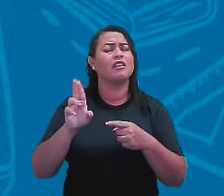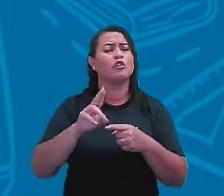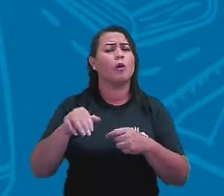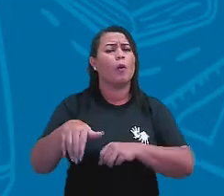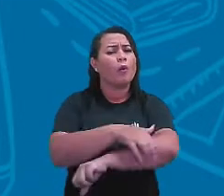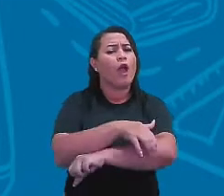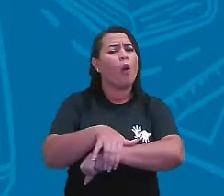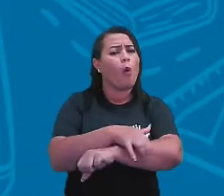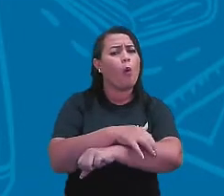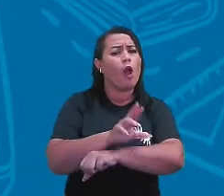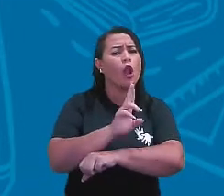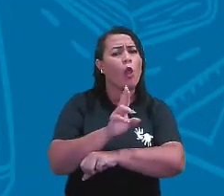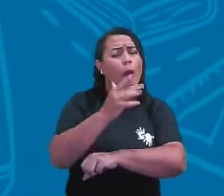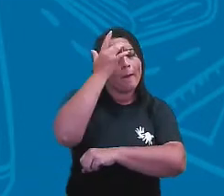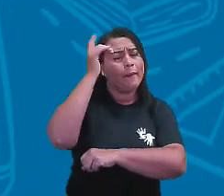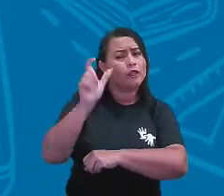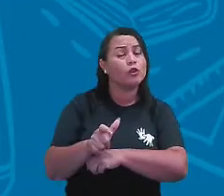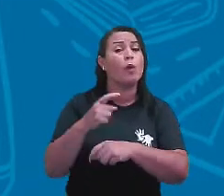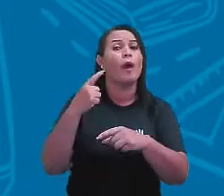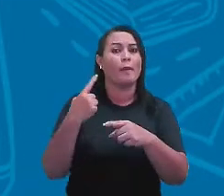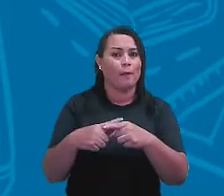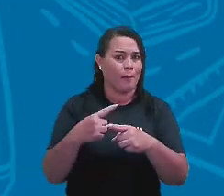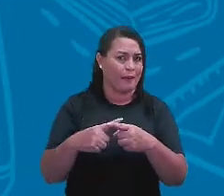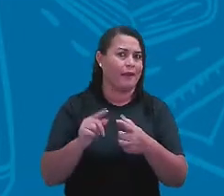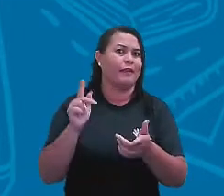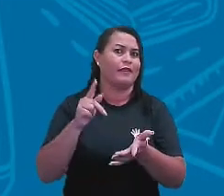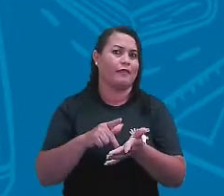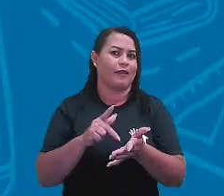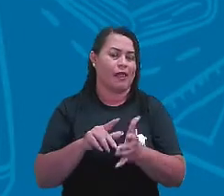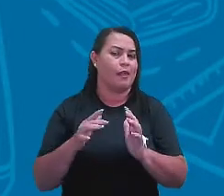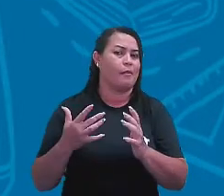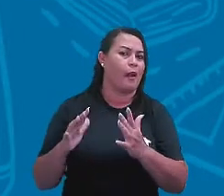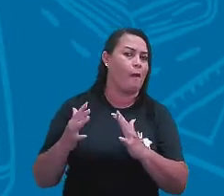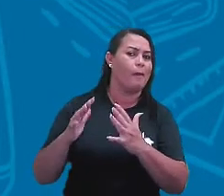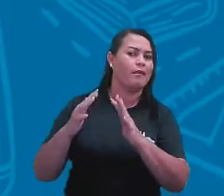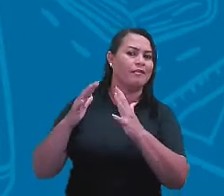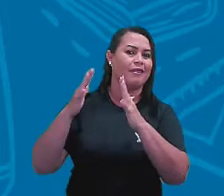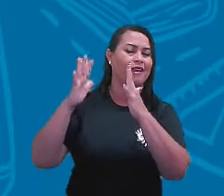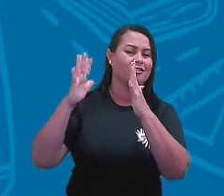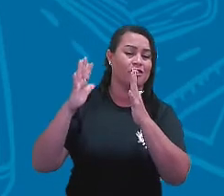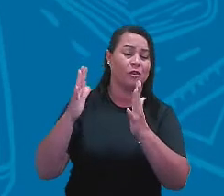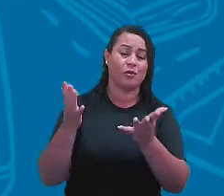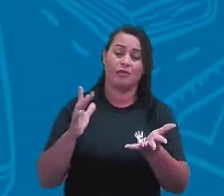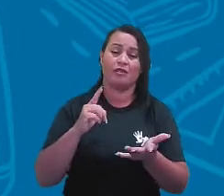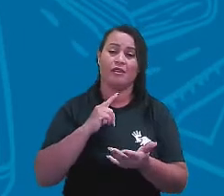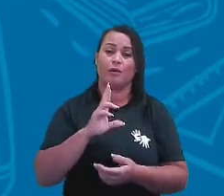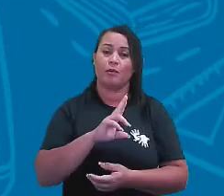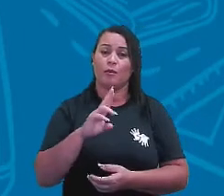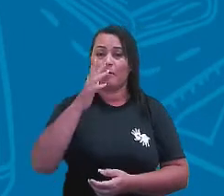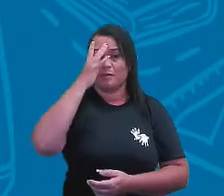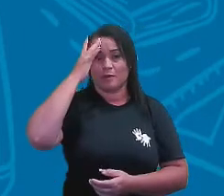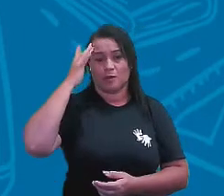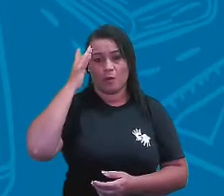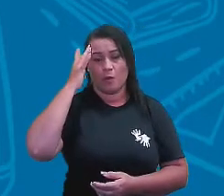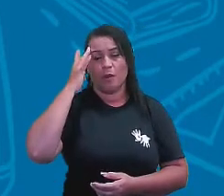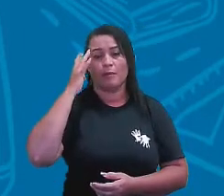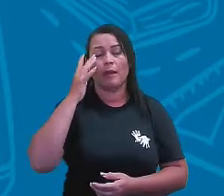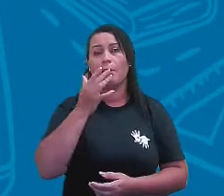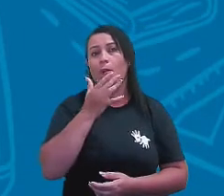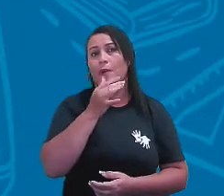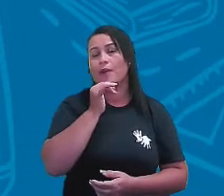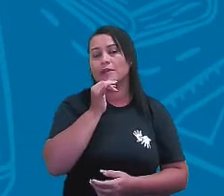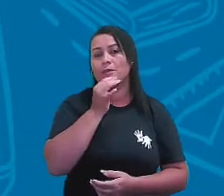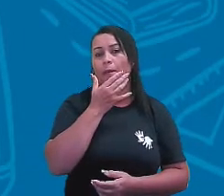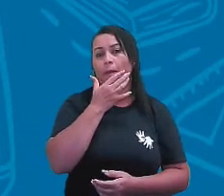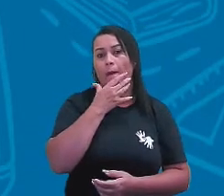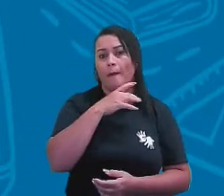Esses nomes, com certeza, se é nome de pessoas, é para homenagear, né? Quando a gente coloca. Quando um pai tem